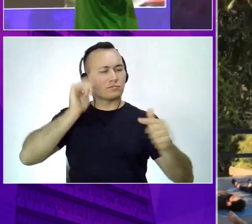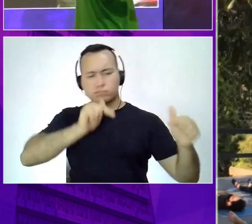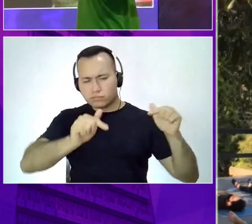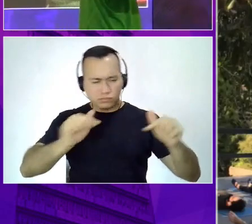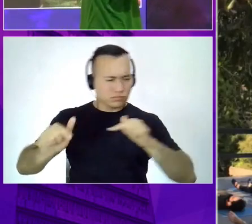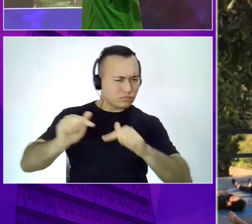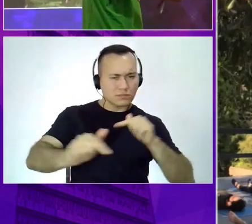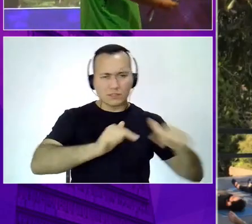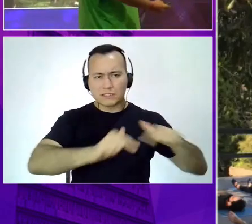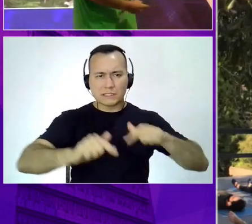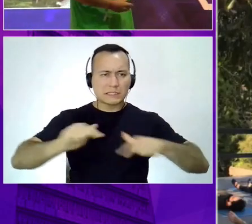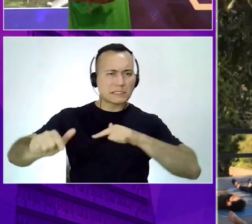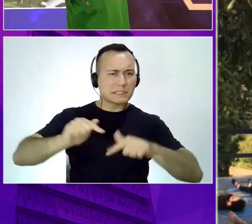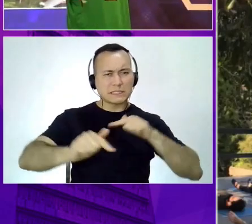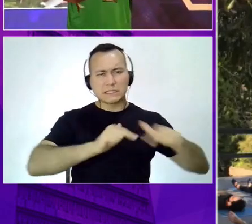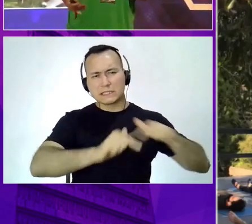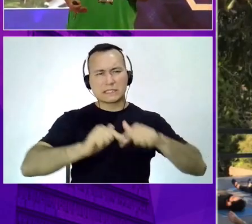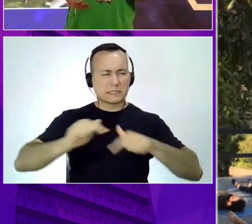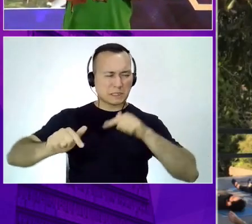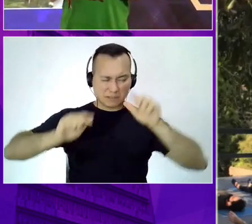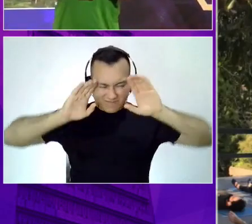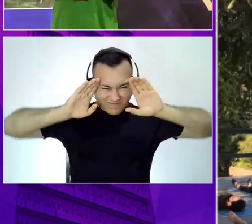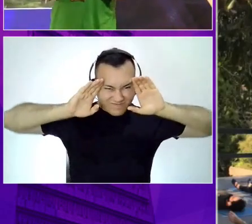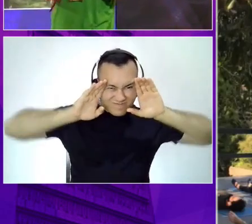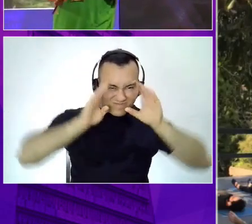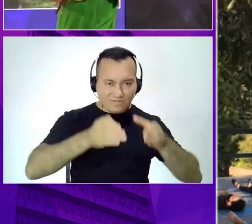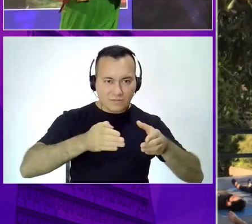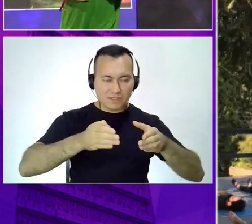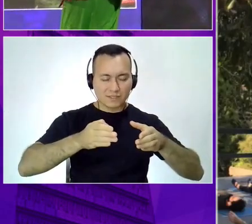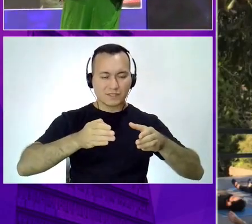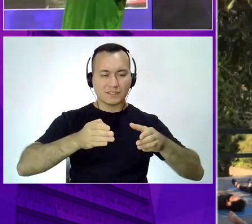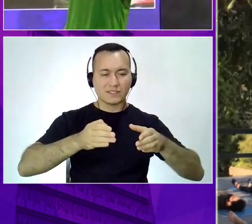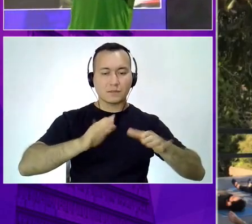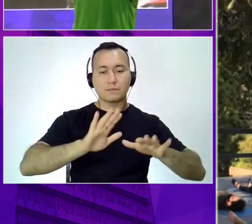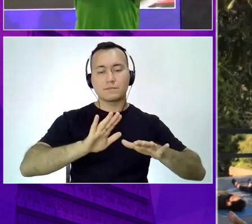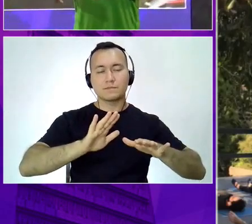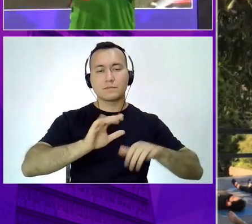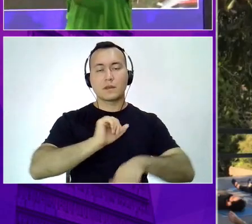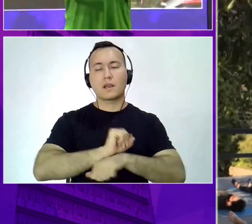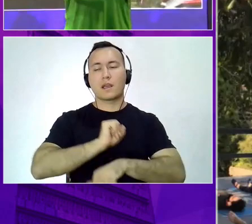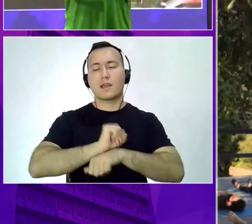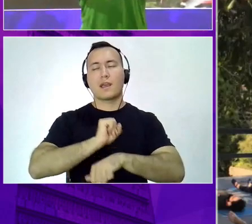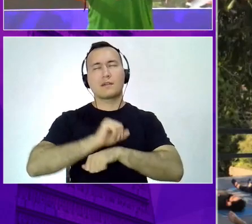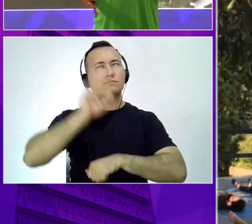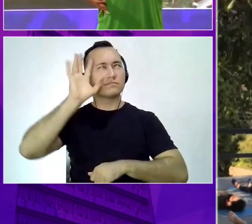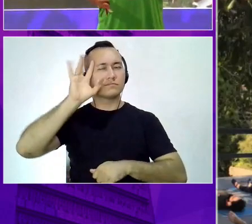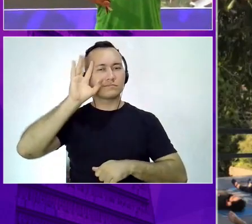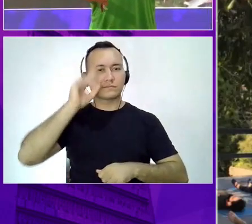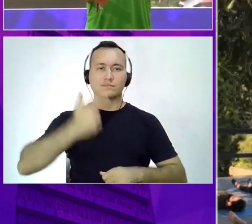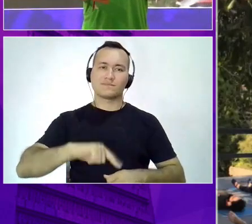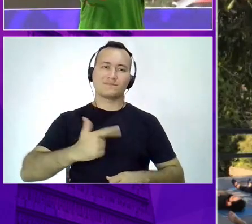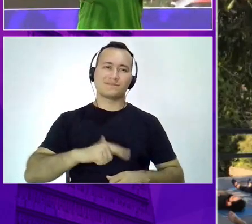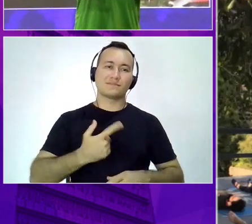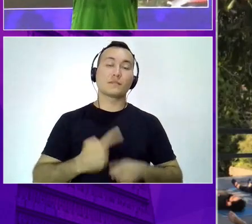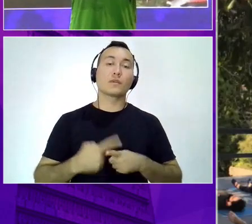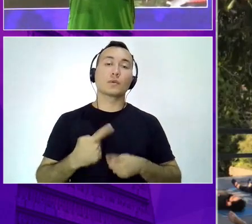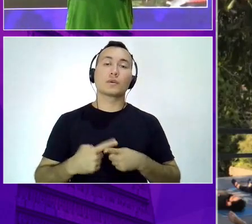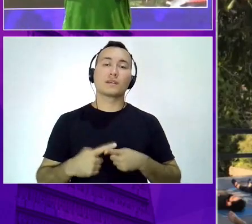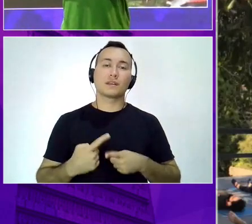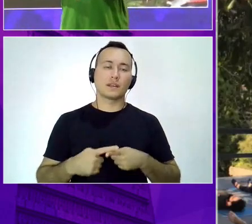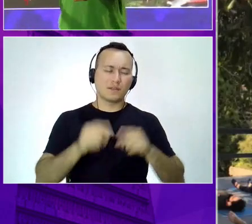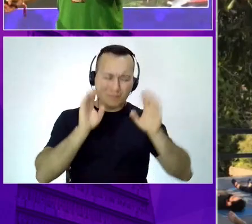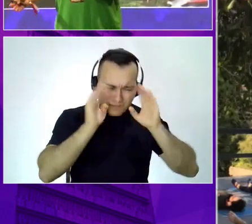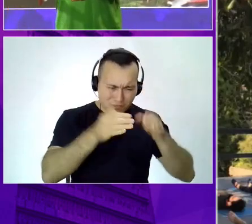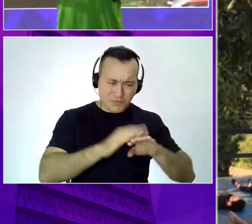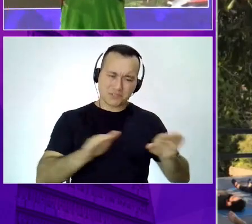10 anos, mais ou menos, eu faço esse processo. Fica um ano, e aí, de um ano, saiu o quê? O negócio de Agile